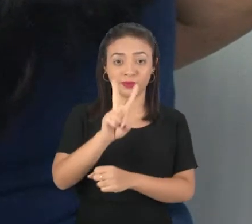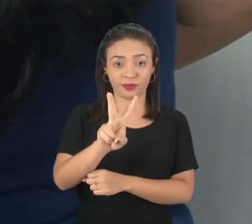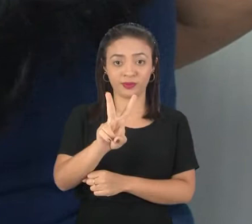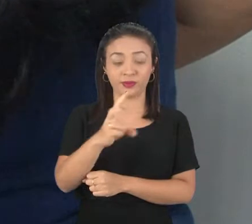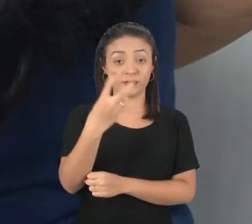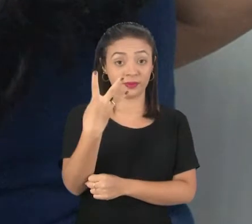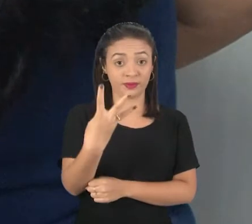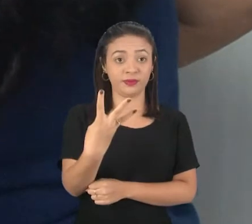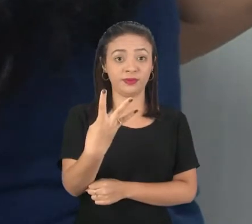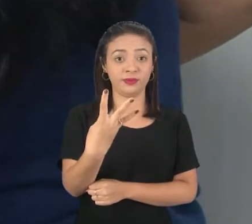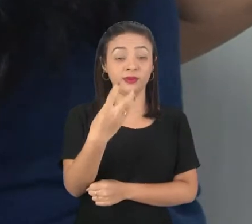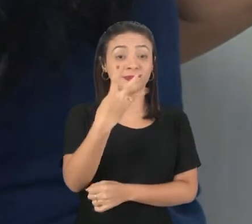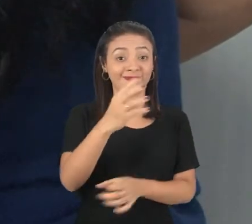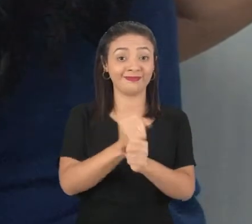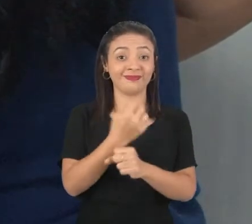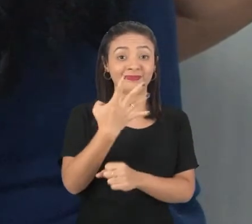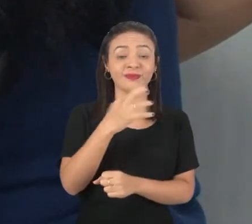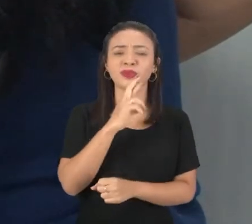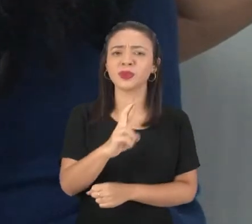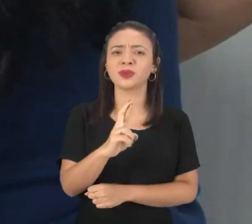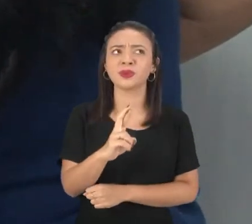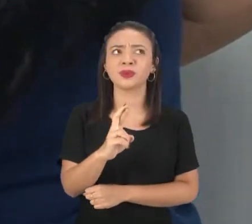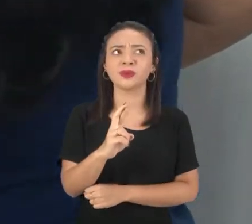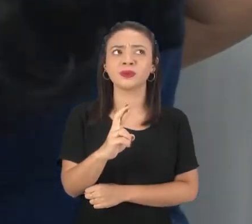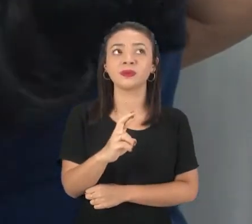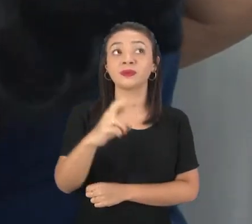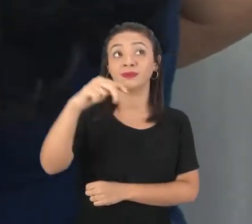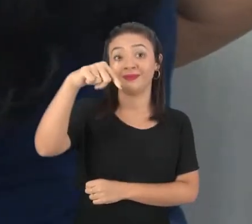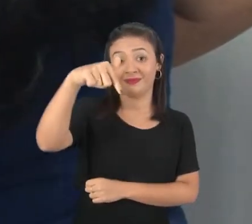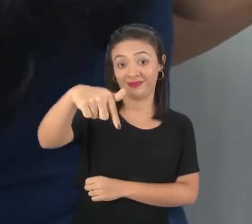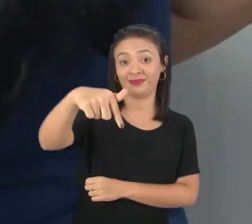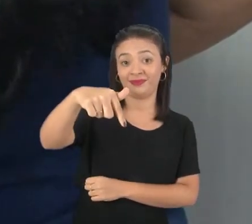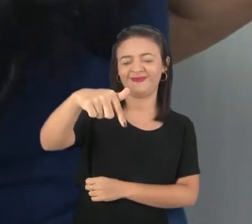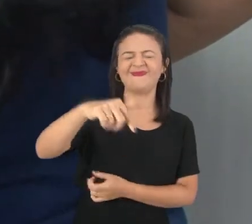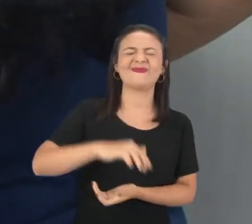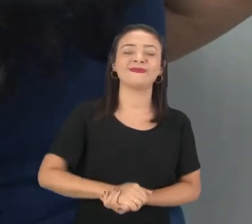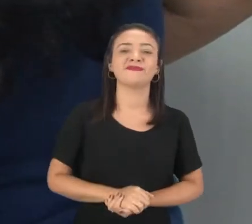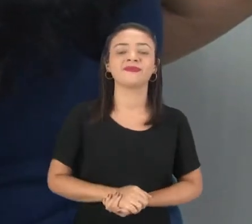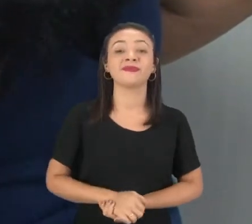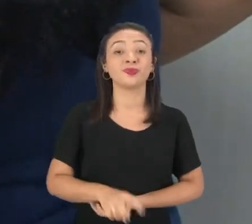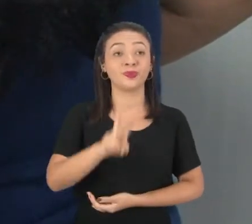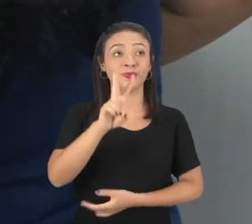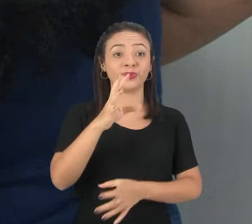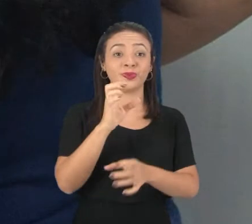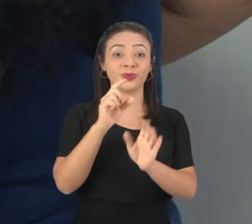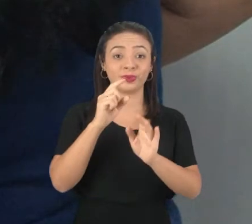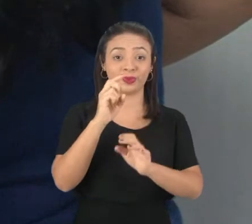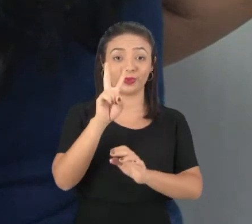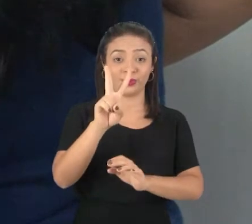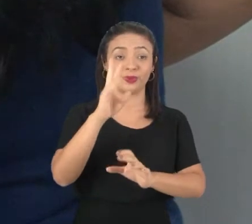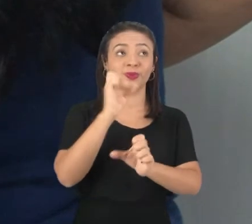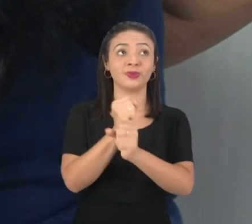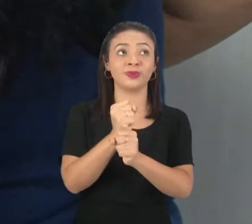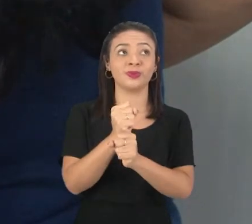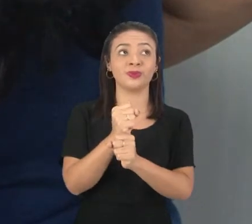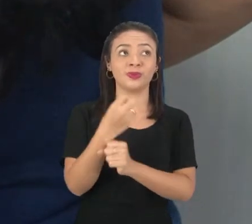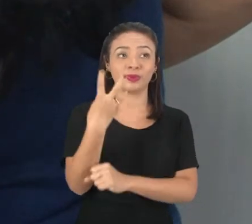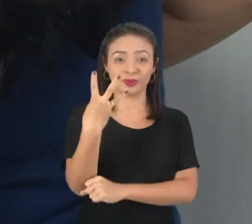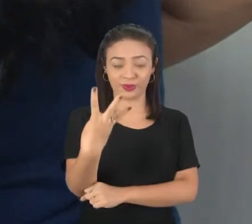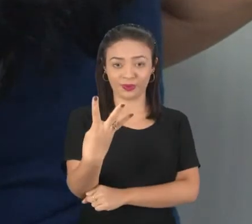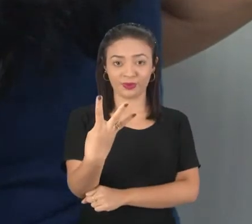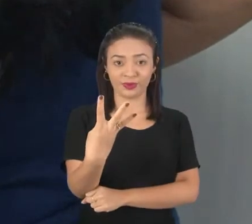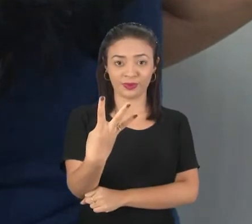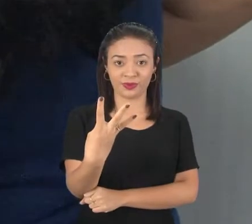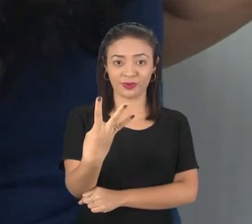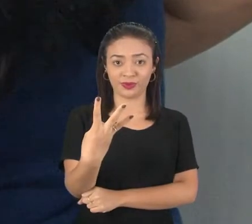mais 2 3 + 4 em 72 - 3 Peças